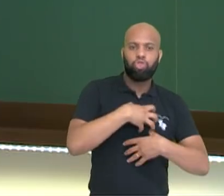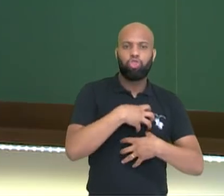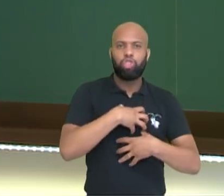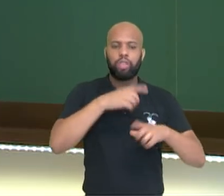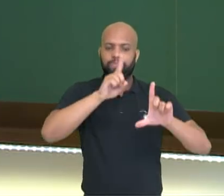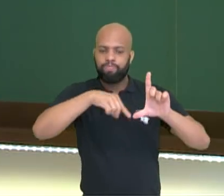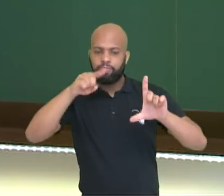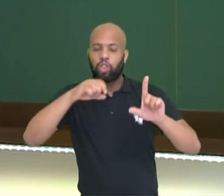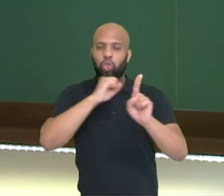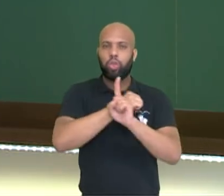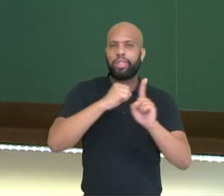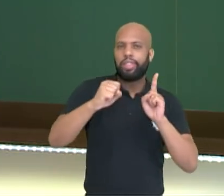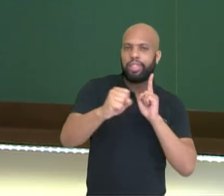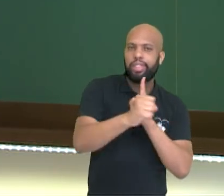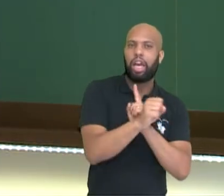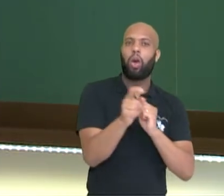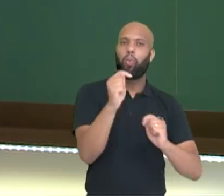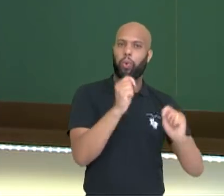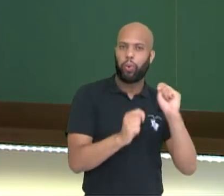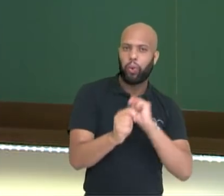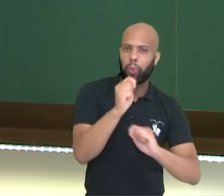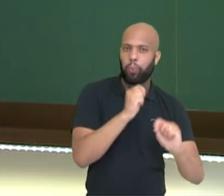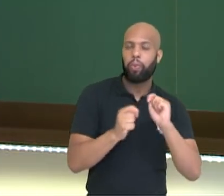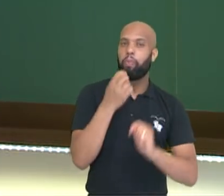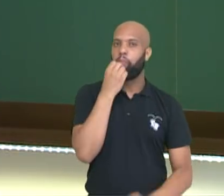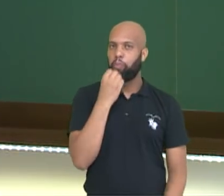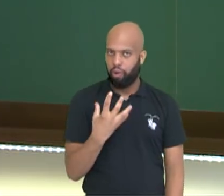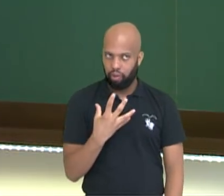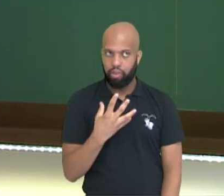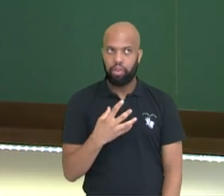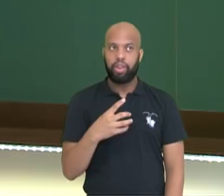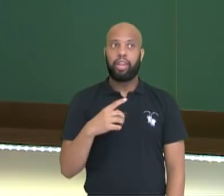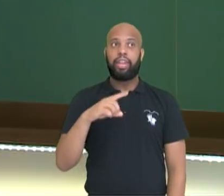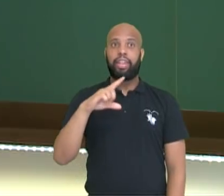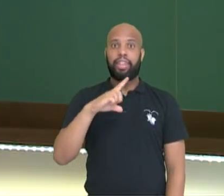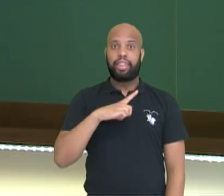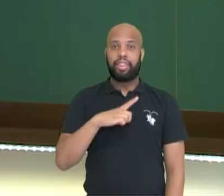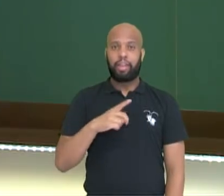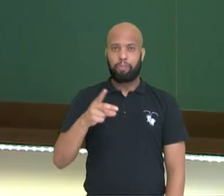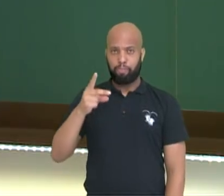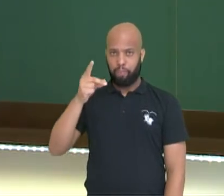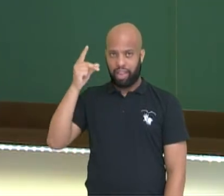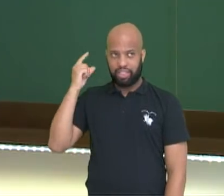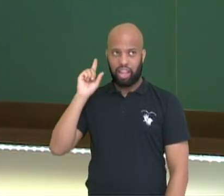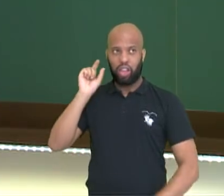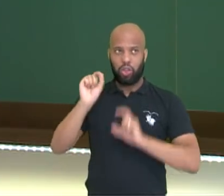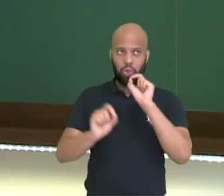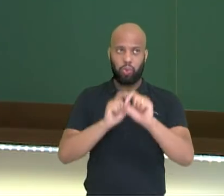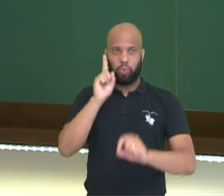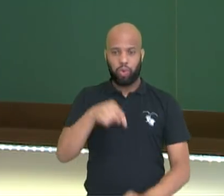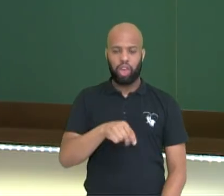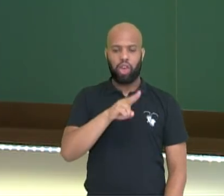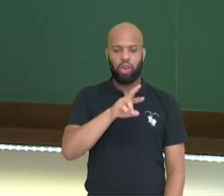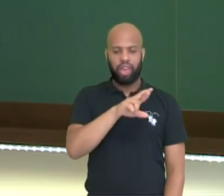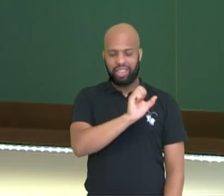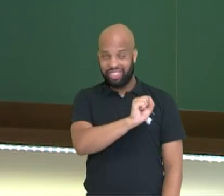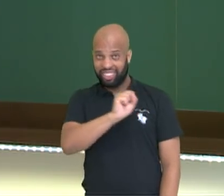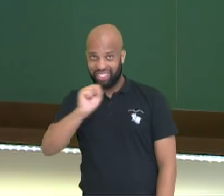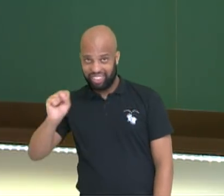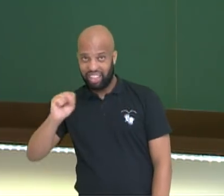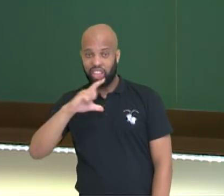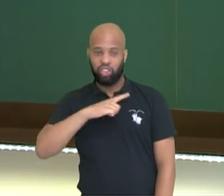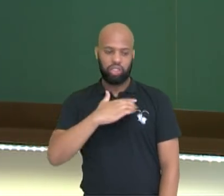e econômicos bastante desenvolvidos. Os países da antiga União Soviética tinham um